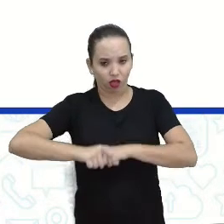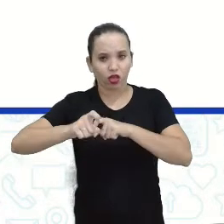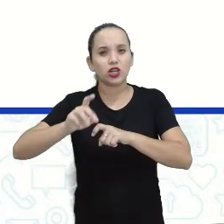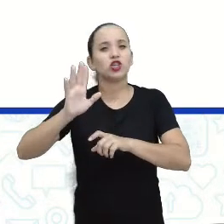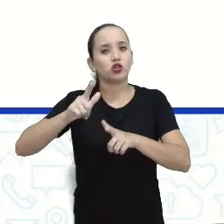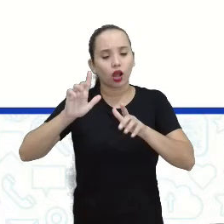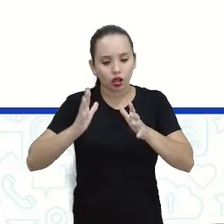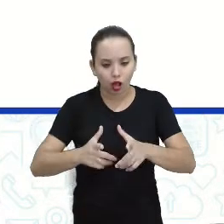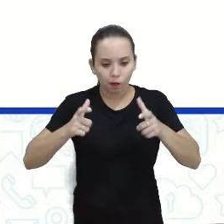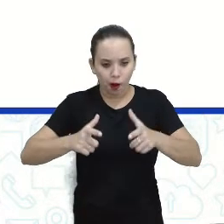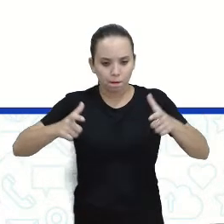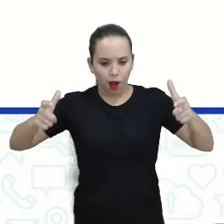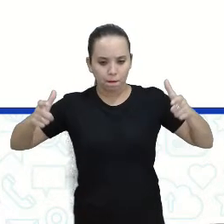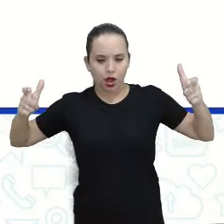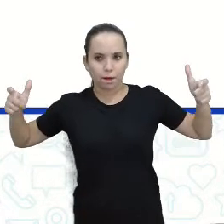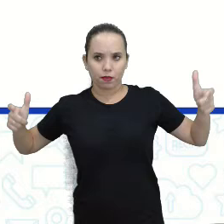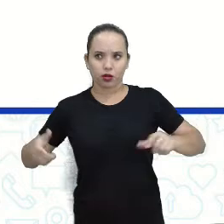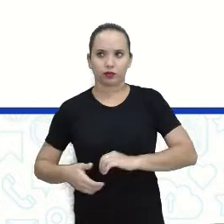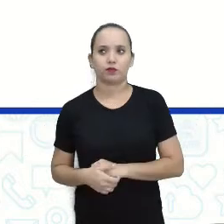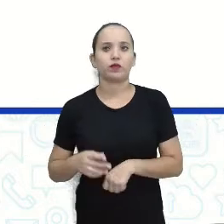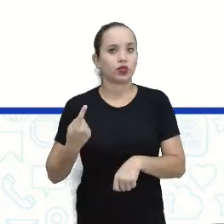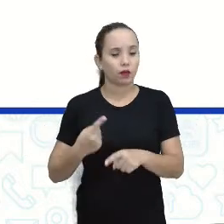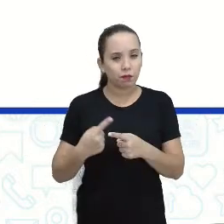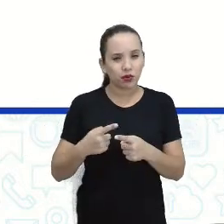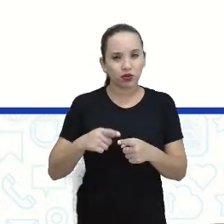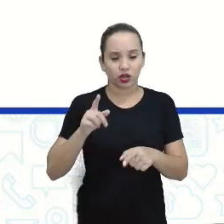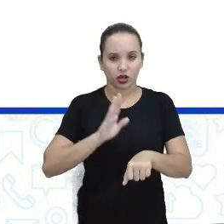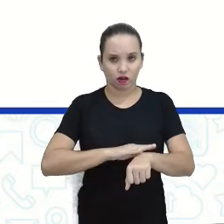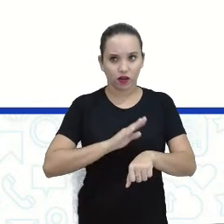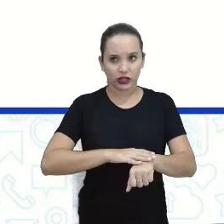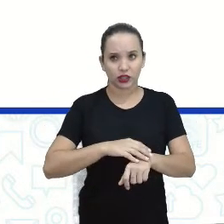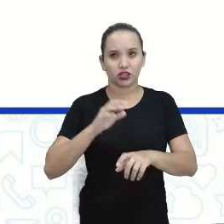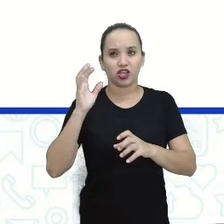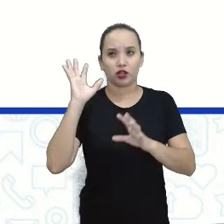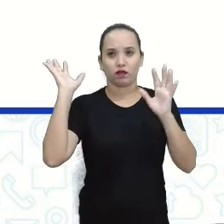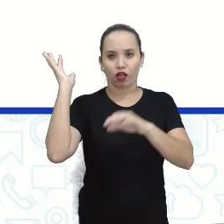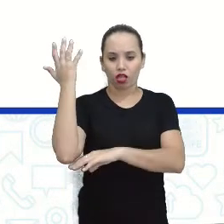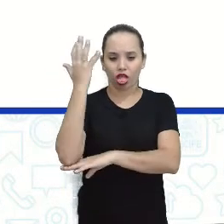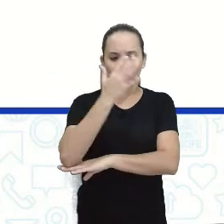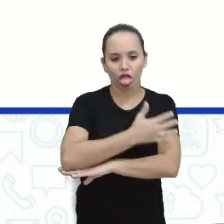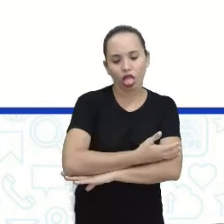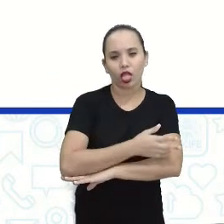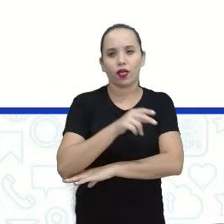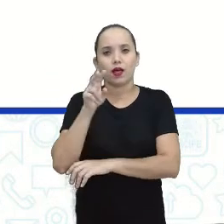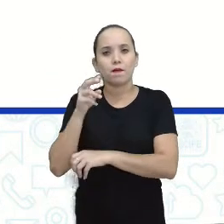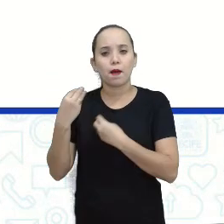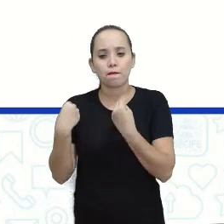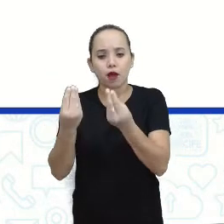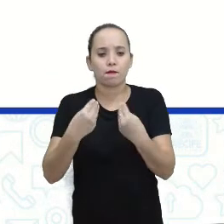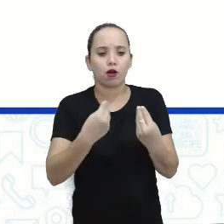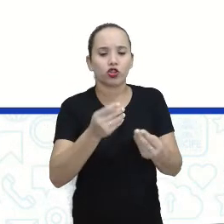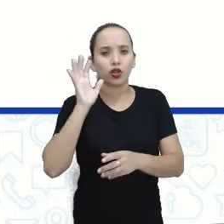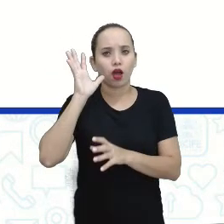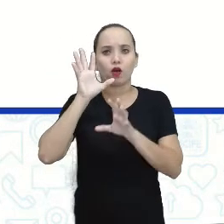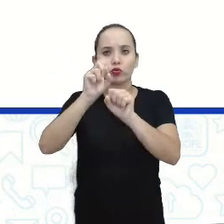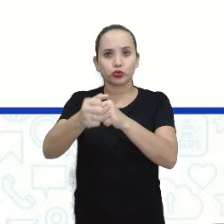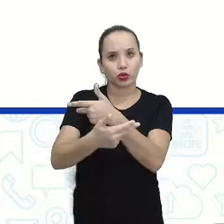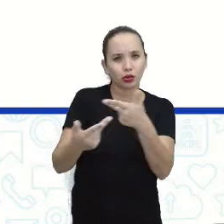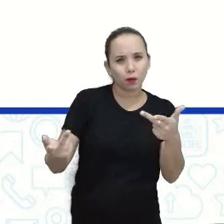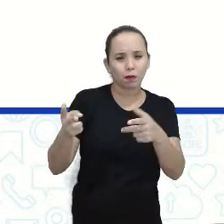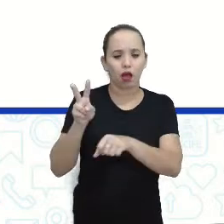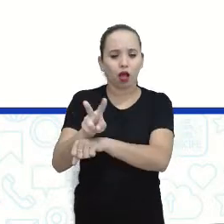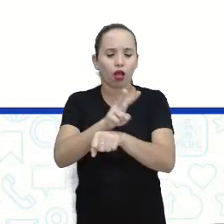porque a pecuária, quando você desmata, é para quê? Para colocar os bois lá, né? Caprinos e tudo mais, bovinos,